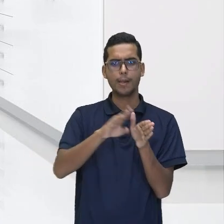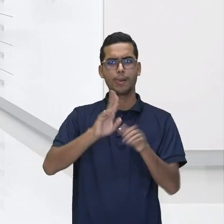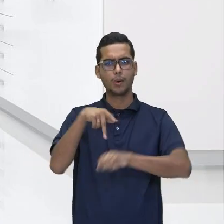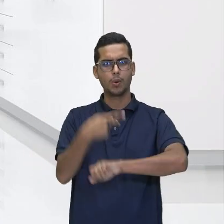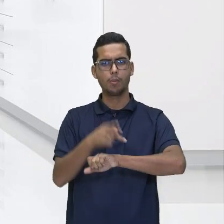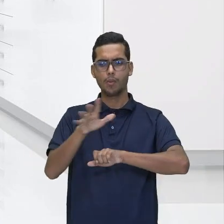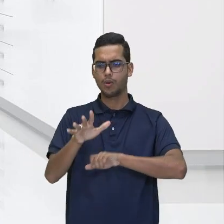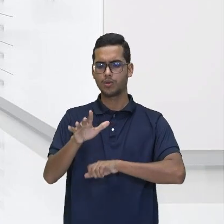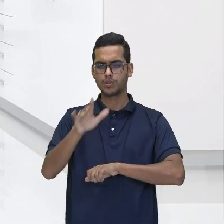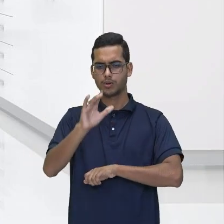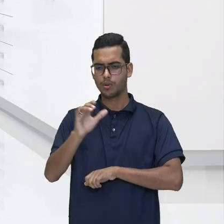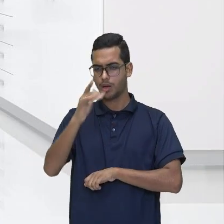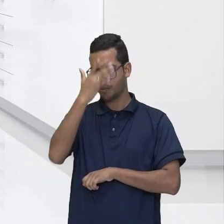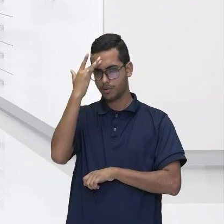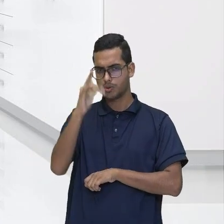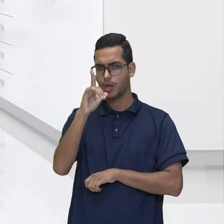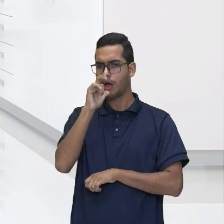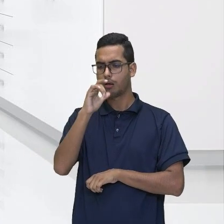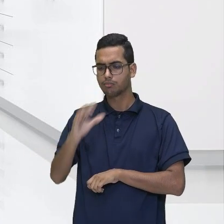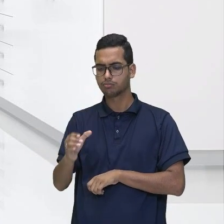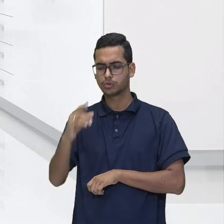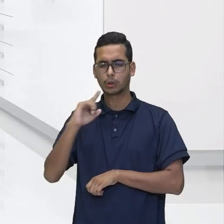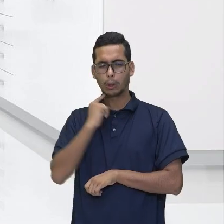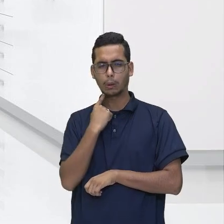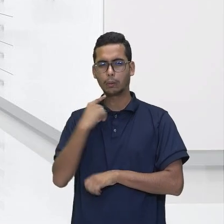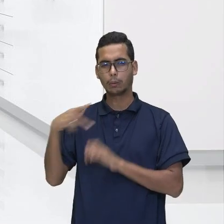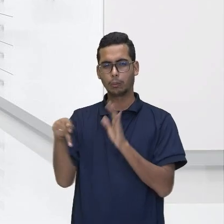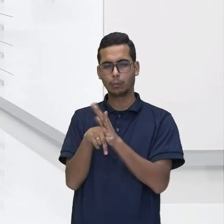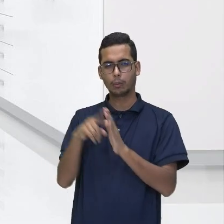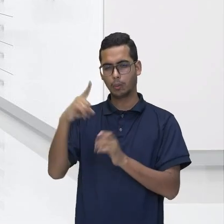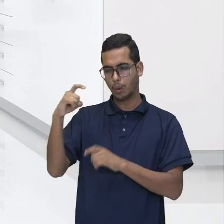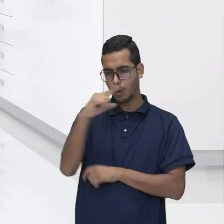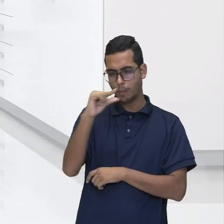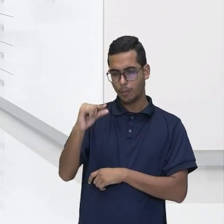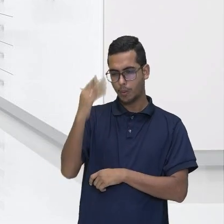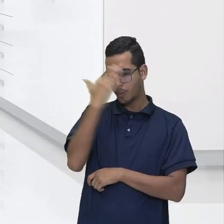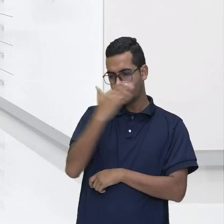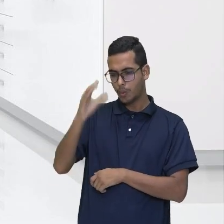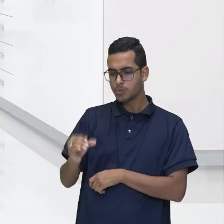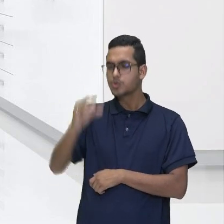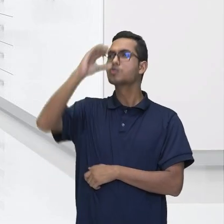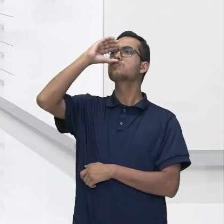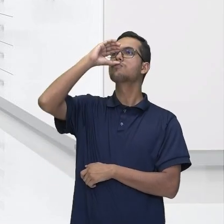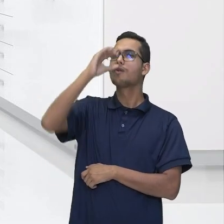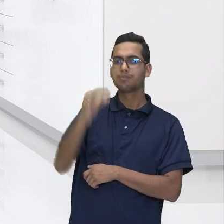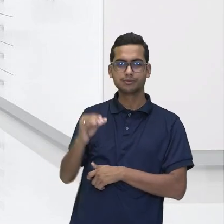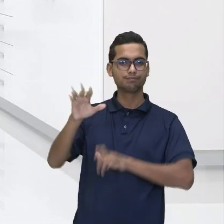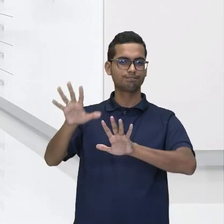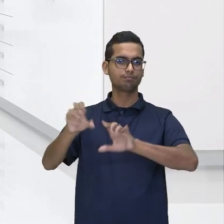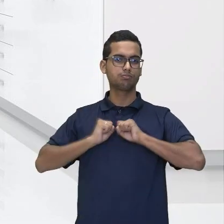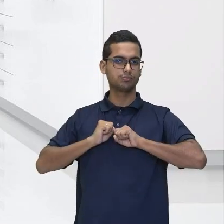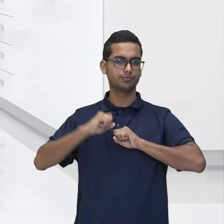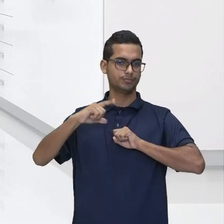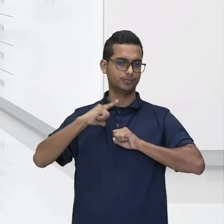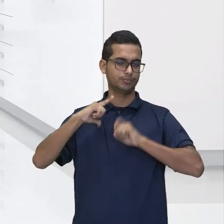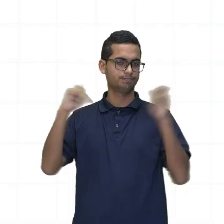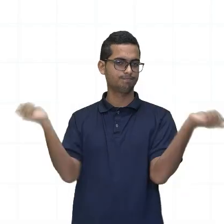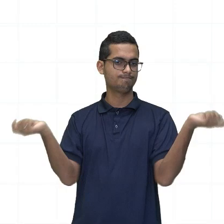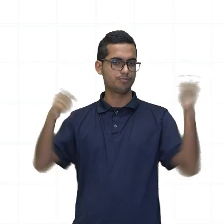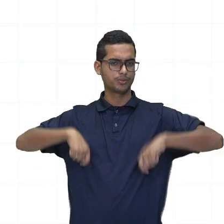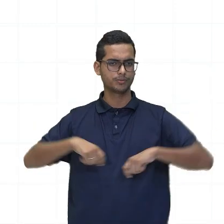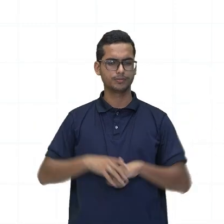cólera. Vejam vocês que, como a cólera, na cartela anterior,